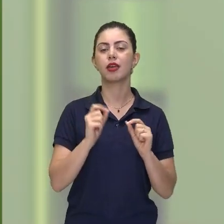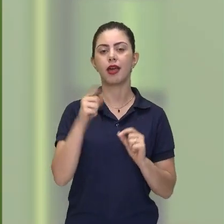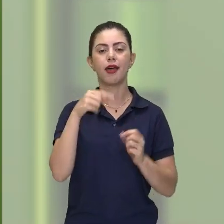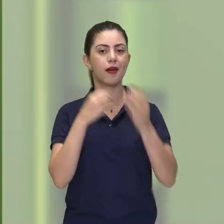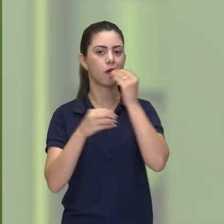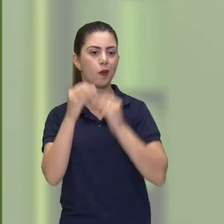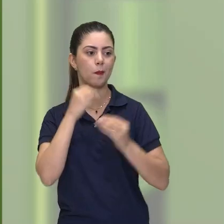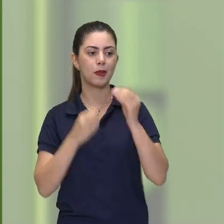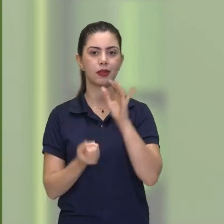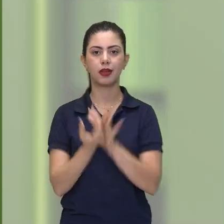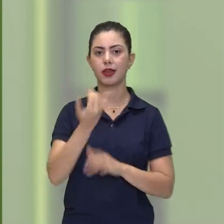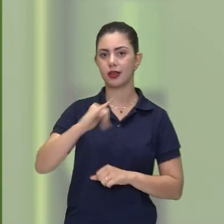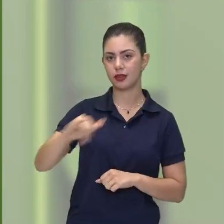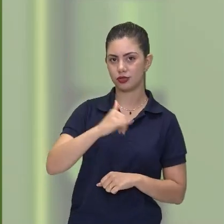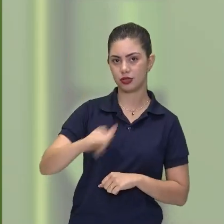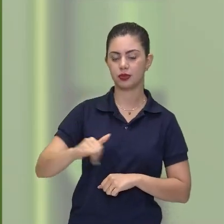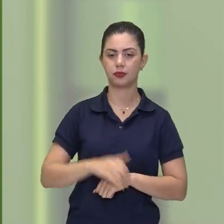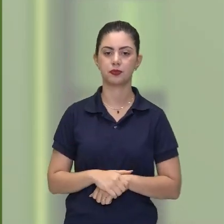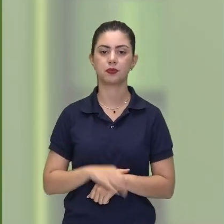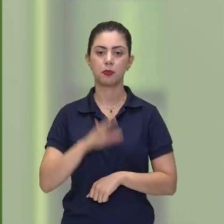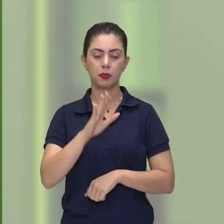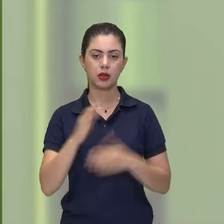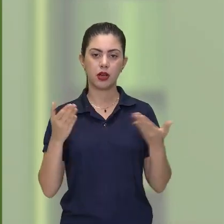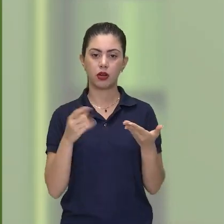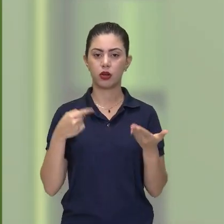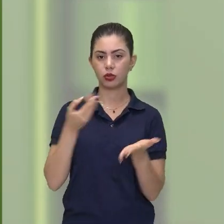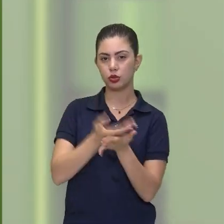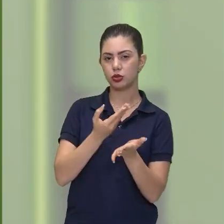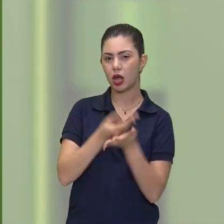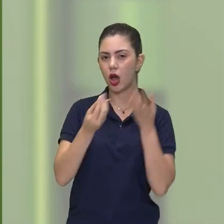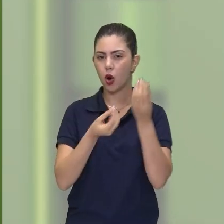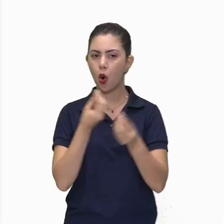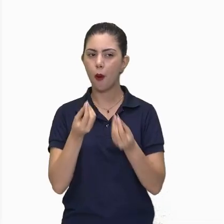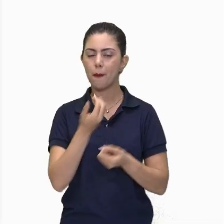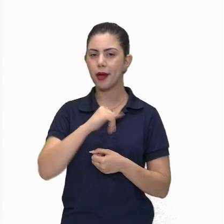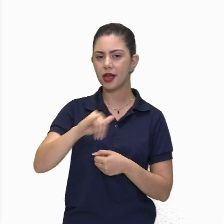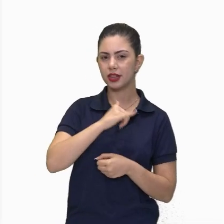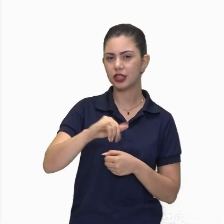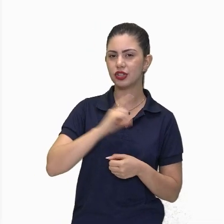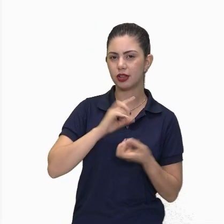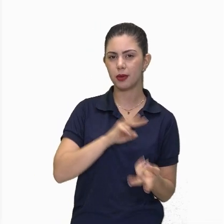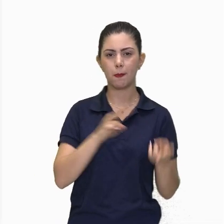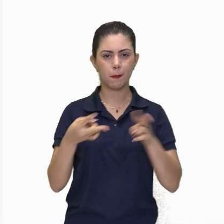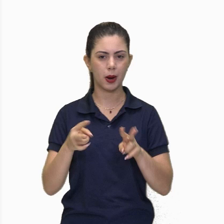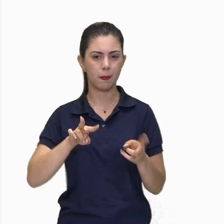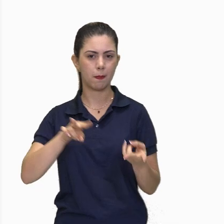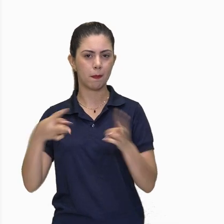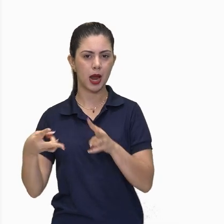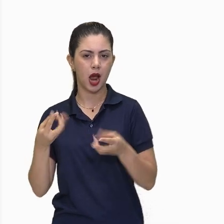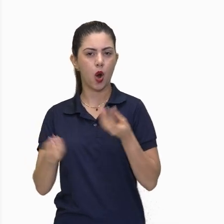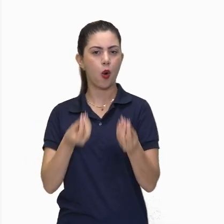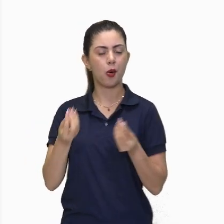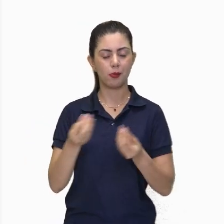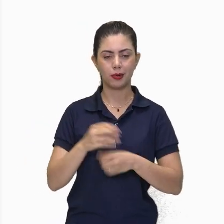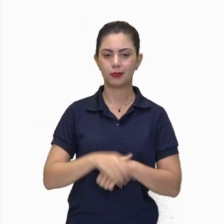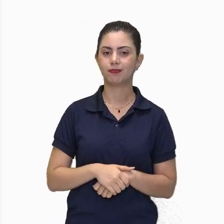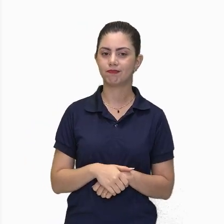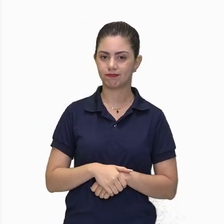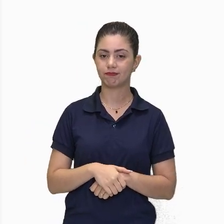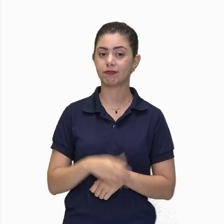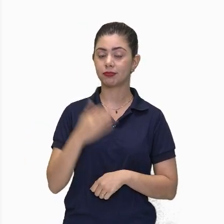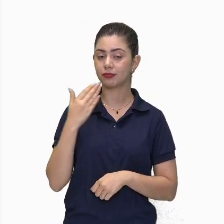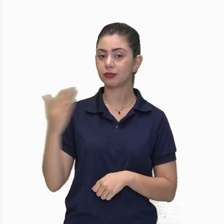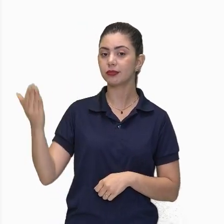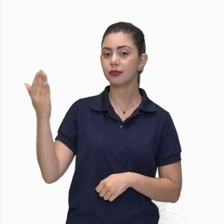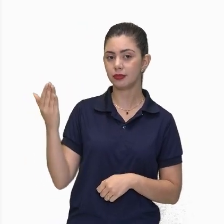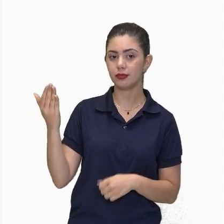alimento. E aí a gente vai observar esse fluxo de energia. Olha só, a relação do fluxo de energia